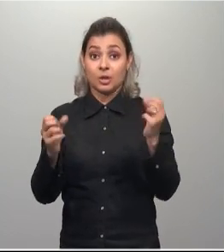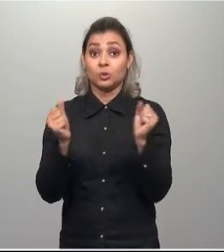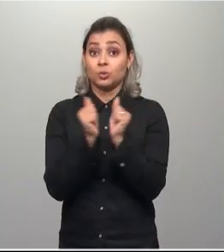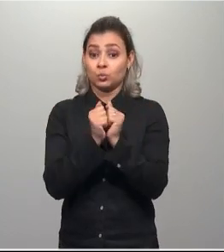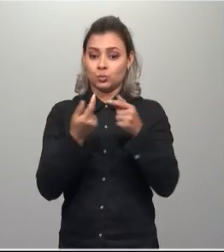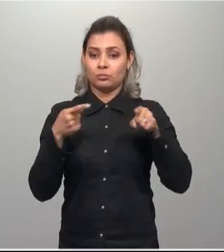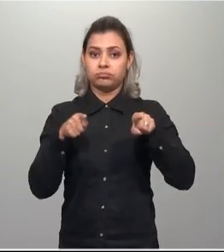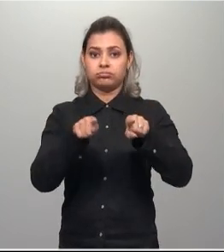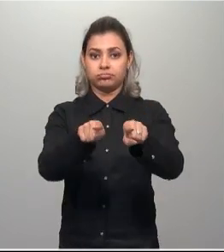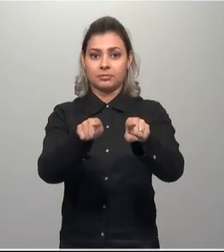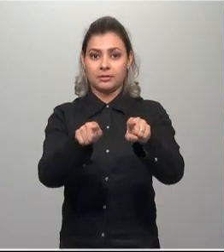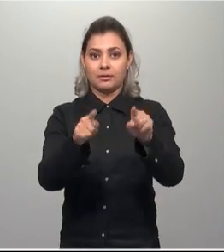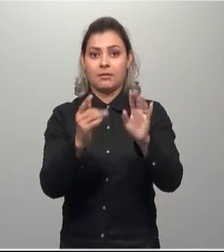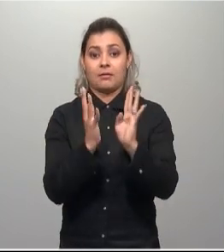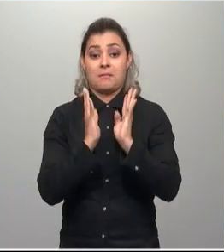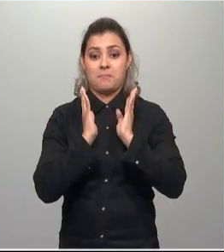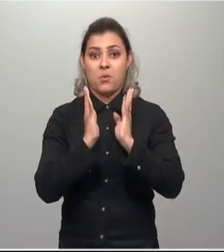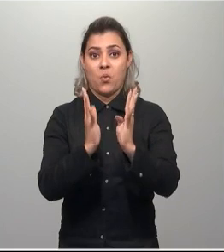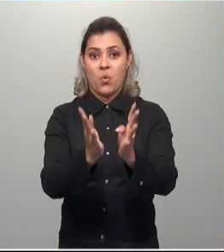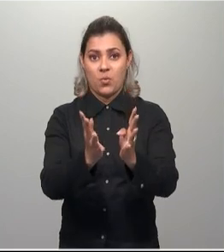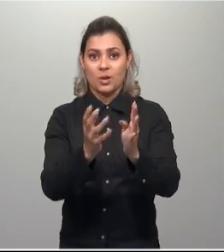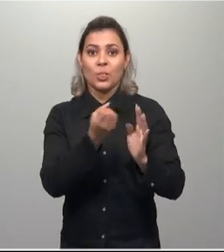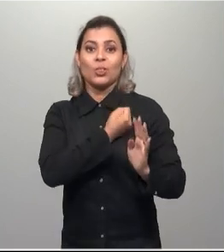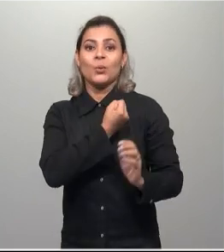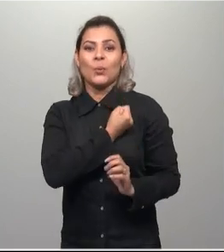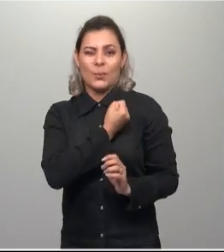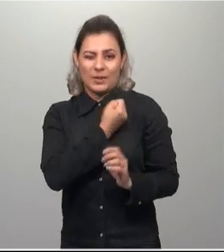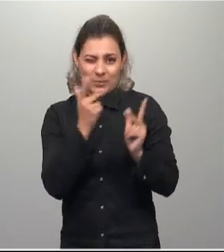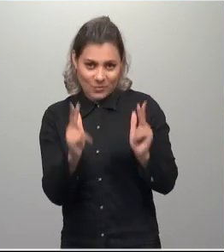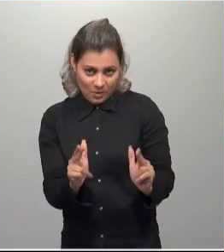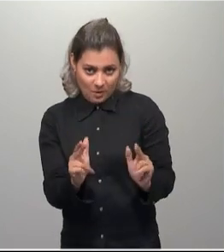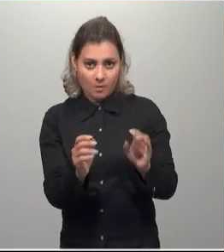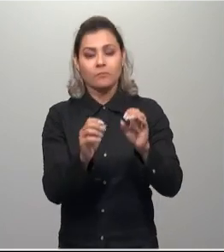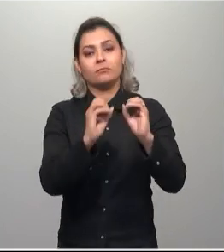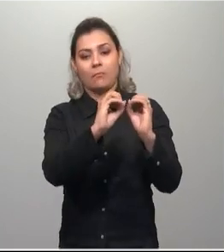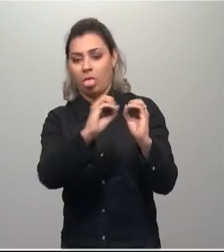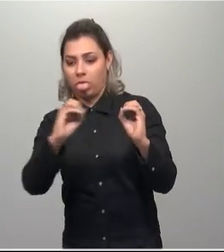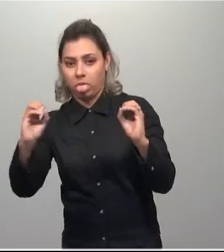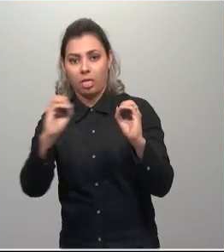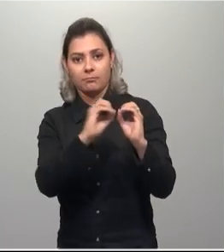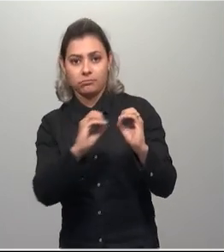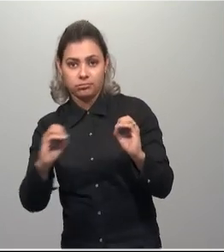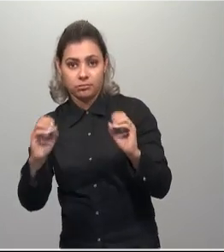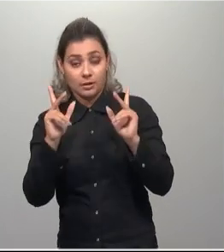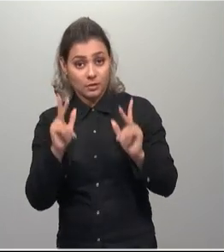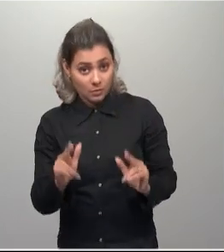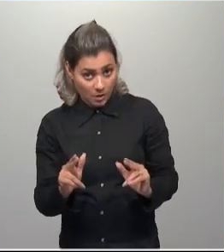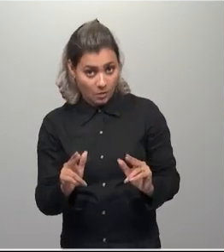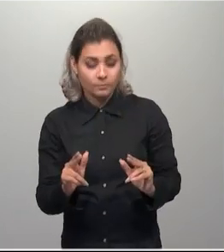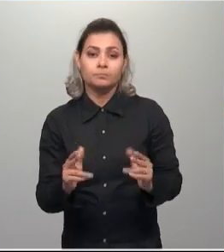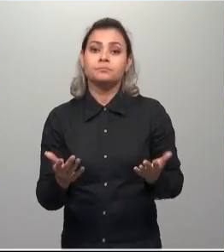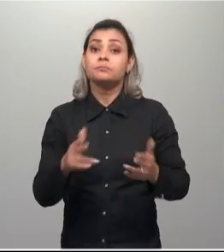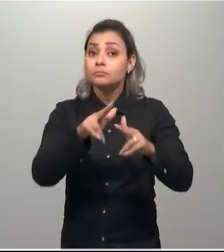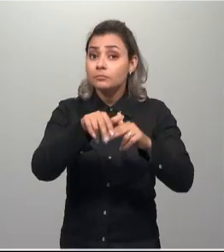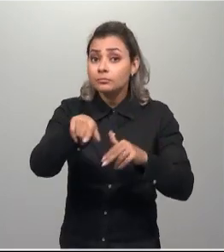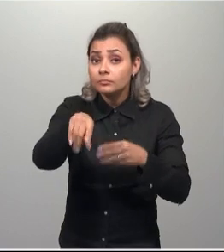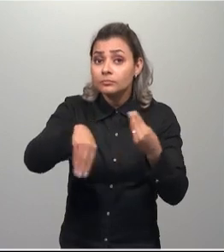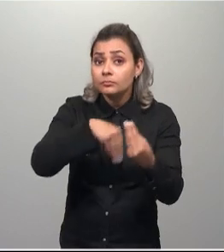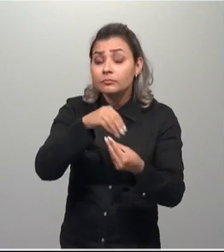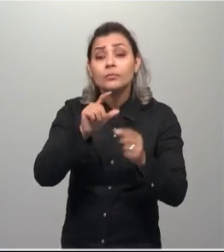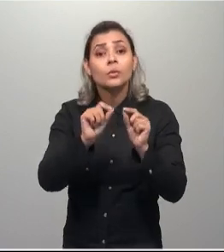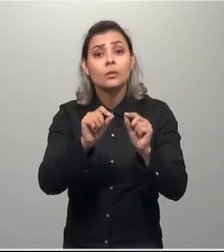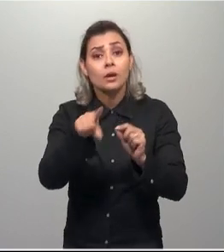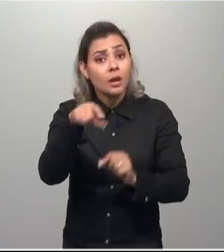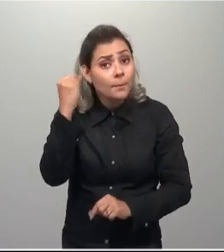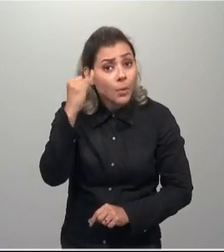todo mundo junto ou então misto disso eu entro em séries a em paralelo isso é importante quando